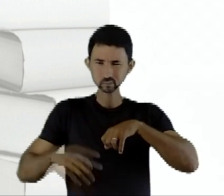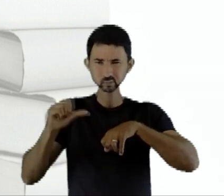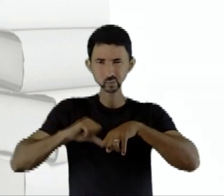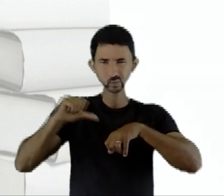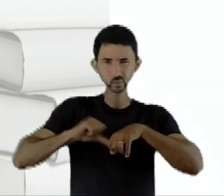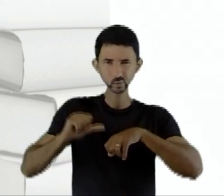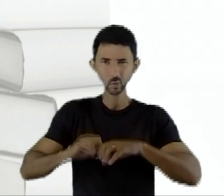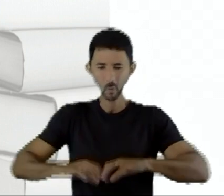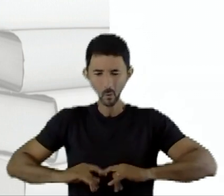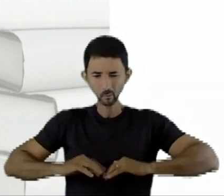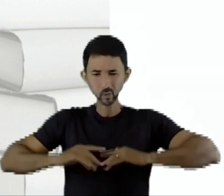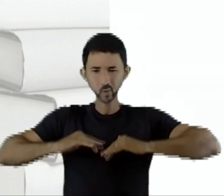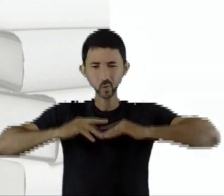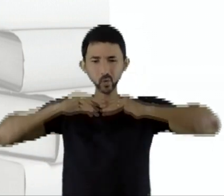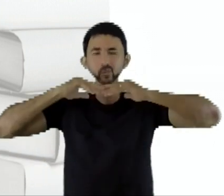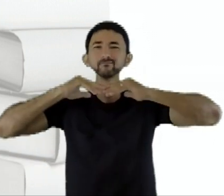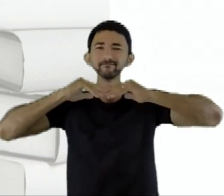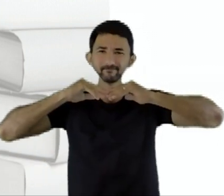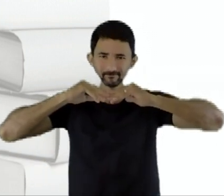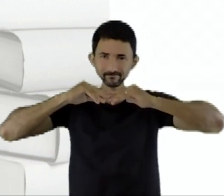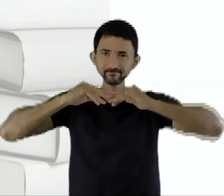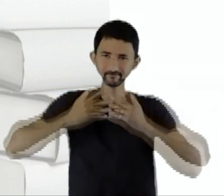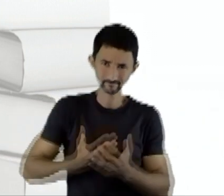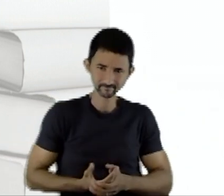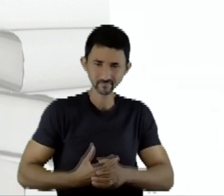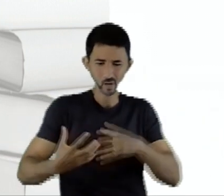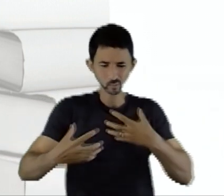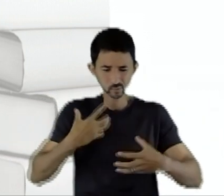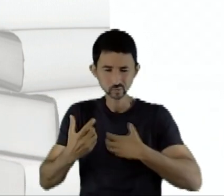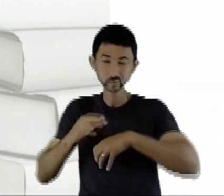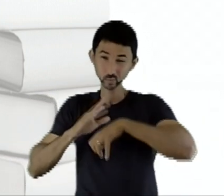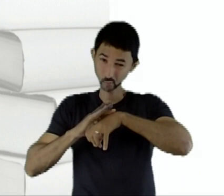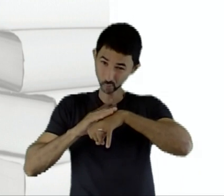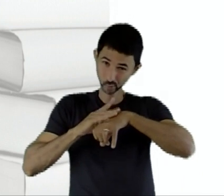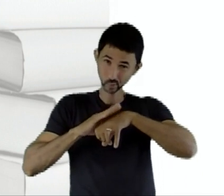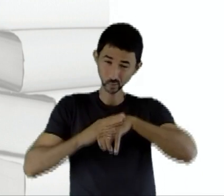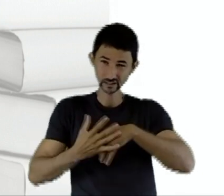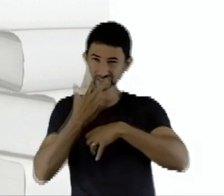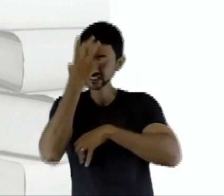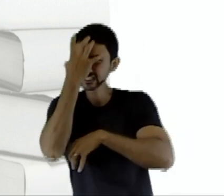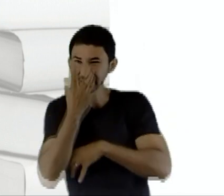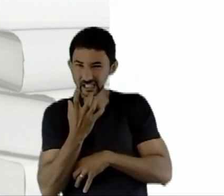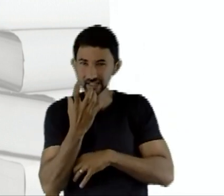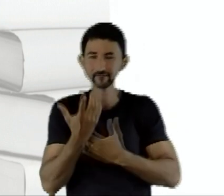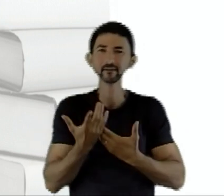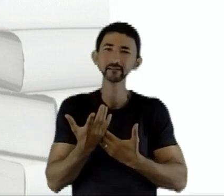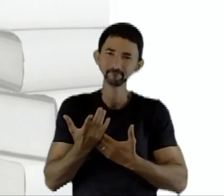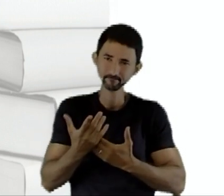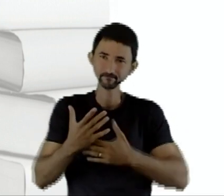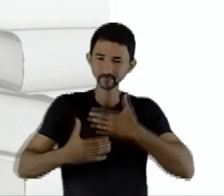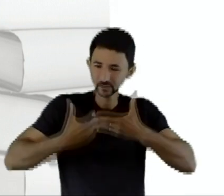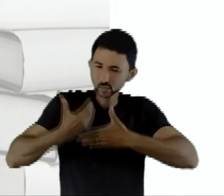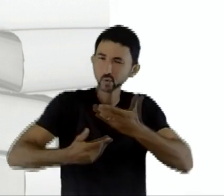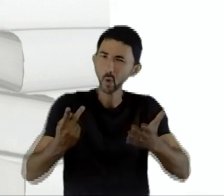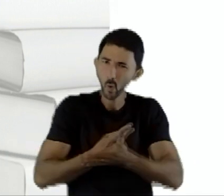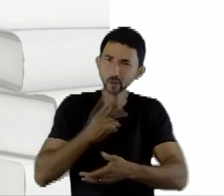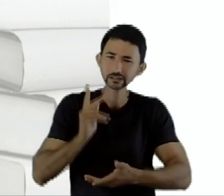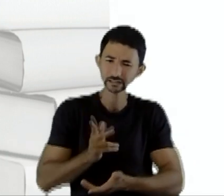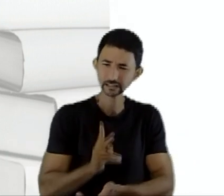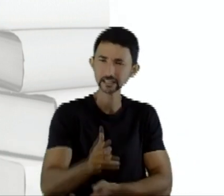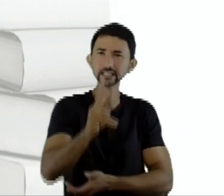em quantidades muito maiores. Eles provocam doenças. Raivosos são mais